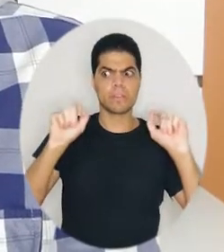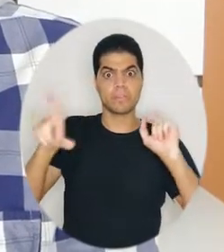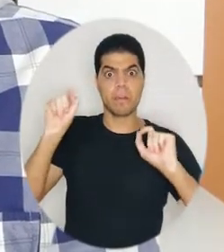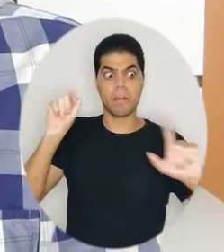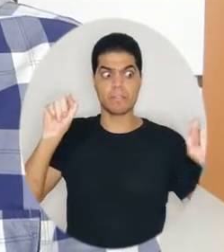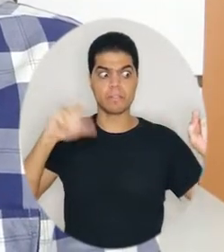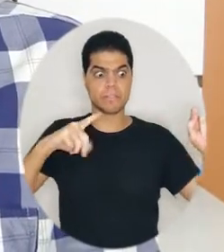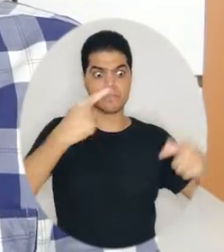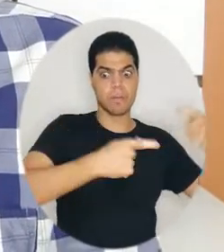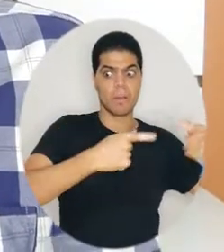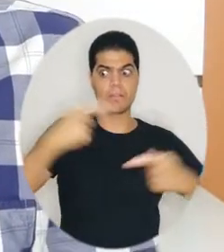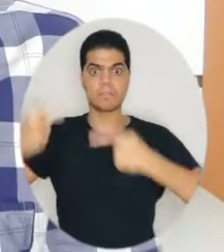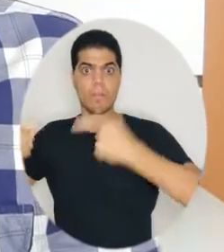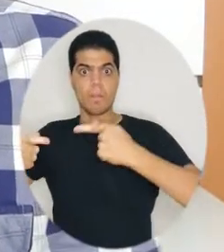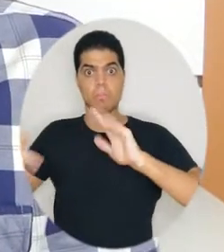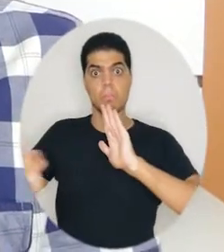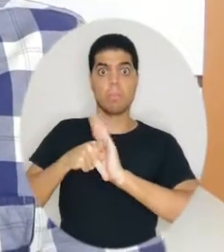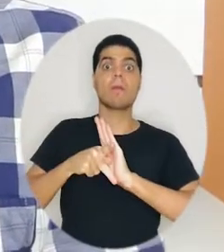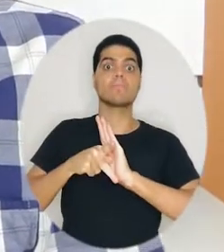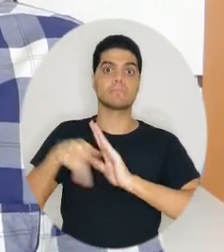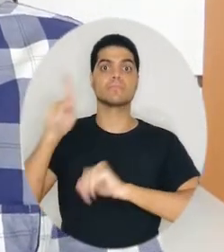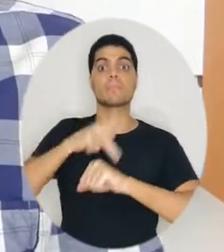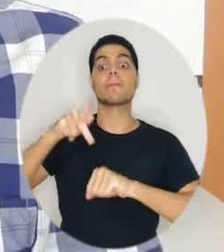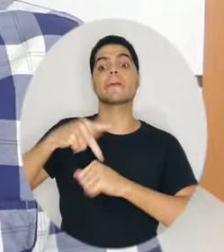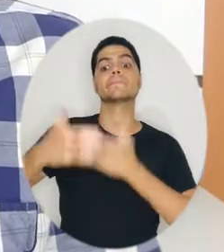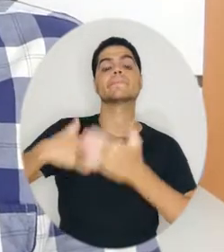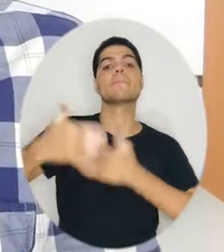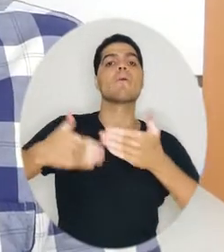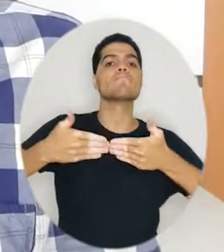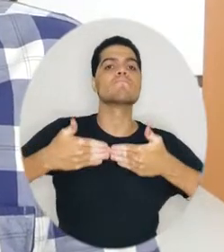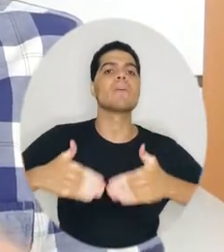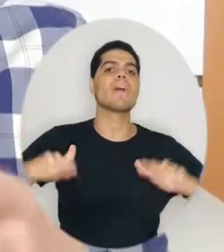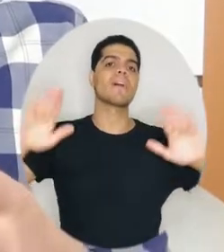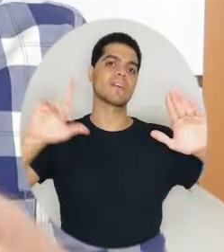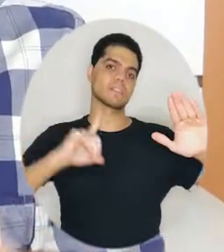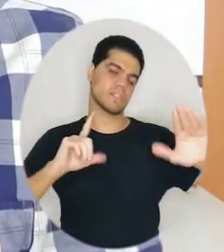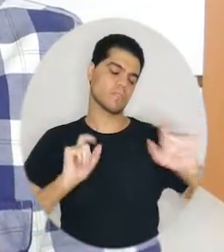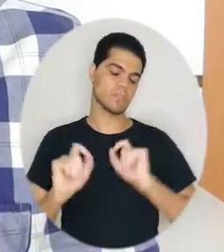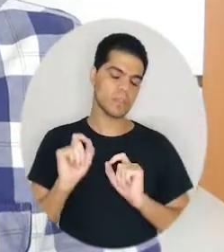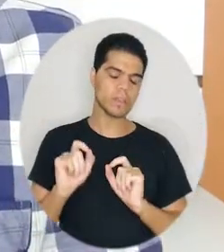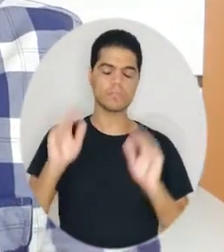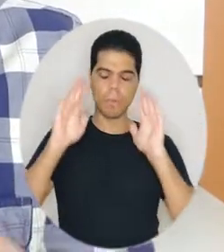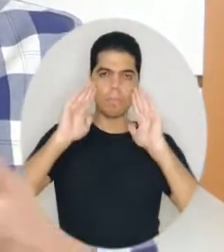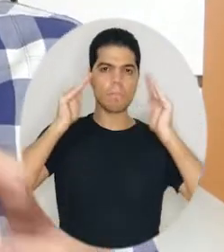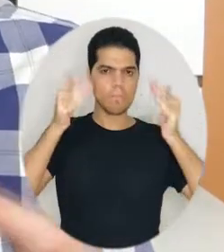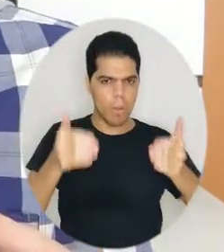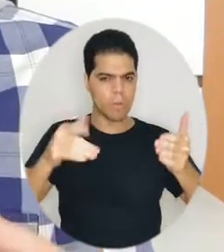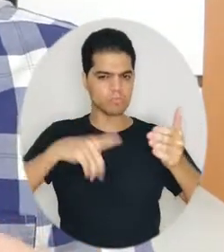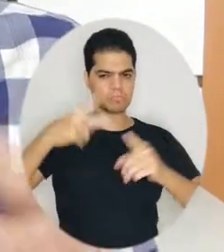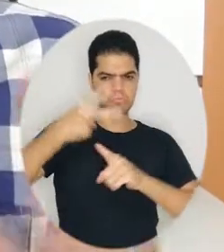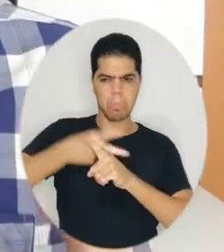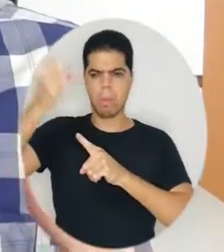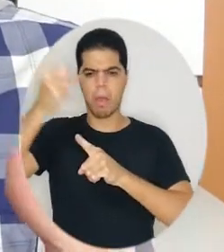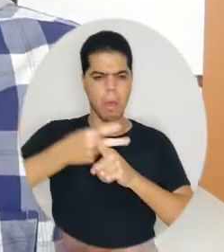de construção de uma memória nacional e uma construção de uma memória nacional que está focada nos grandes